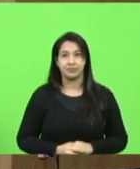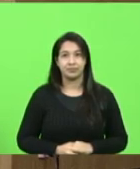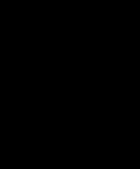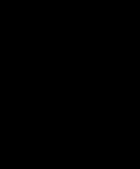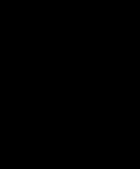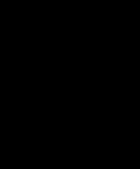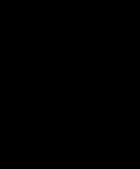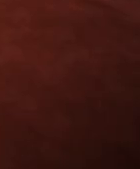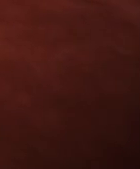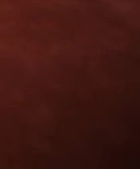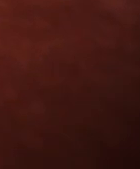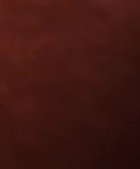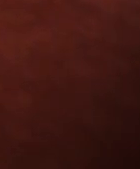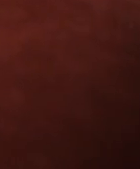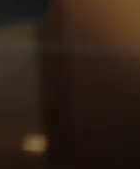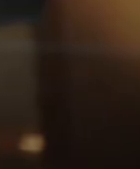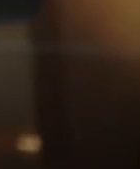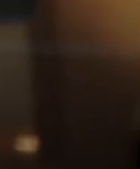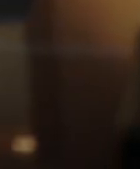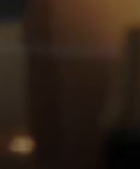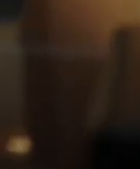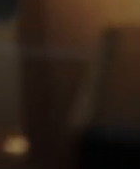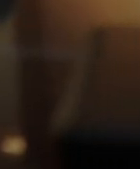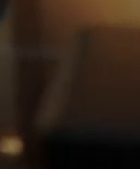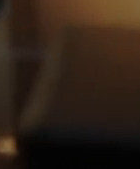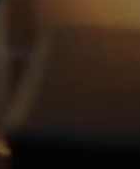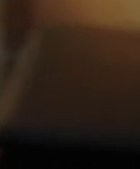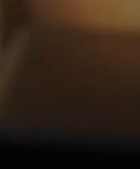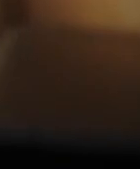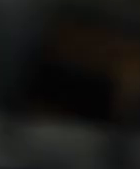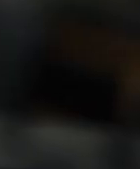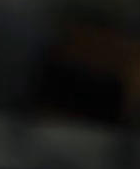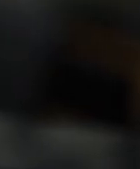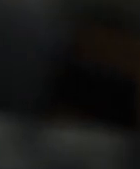e aí e